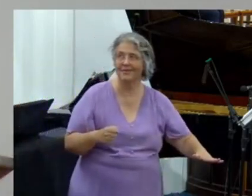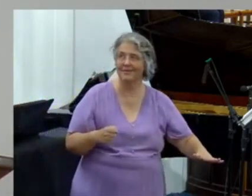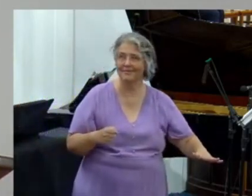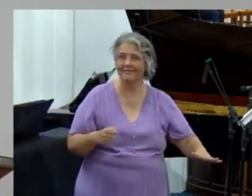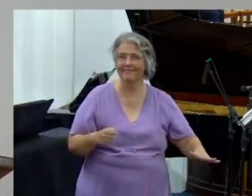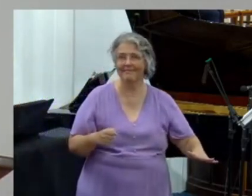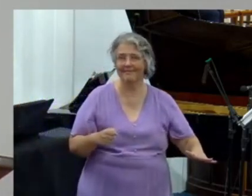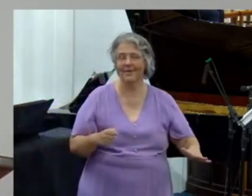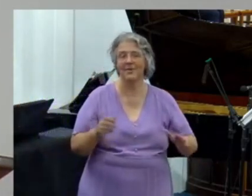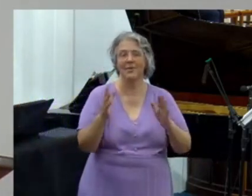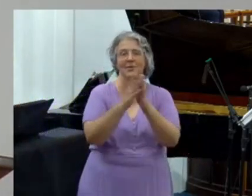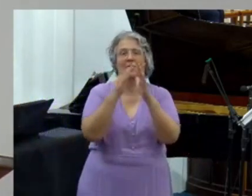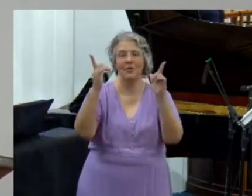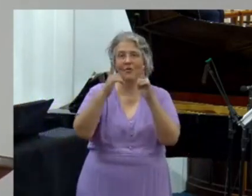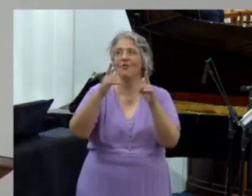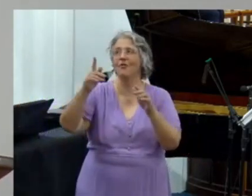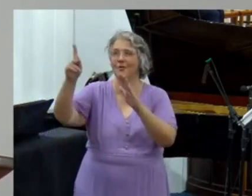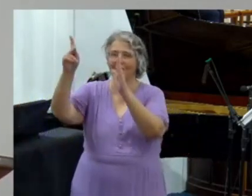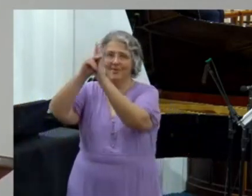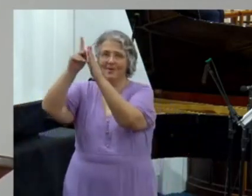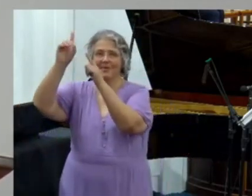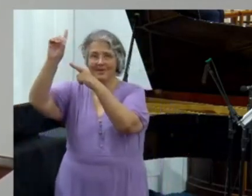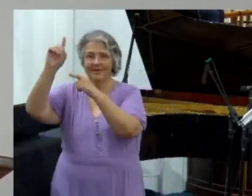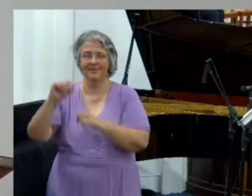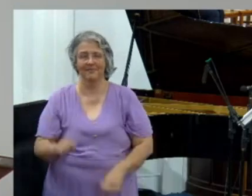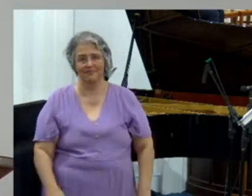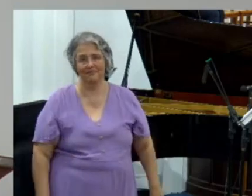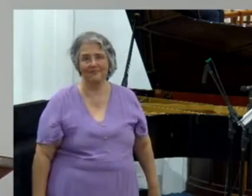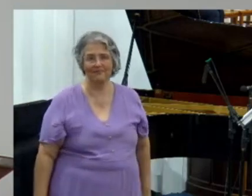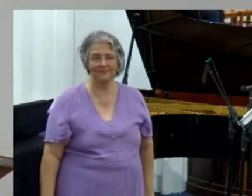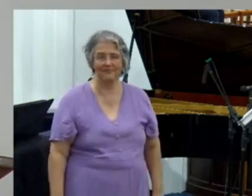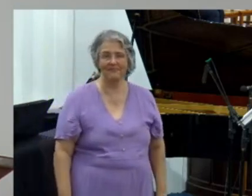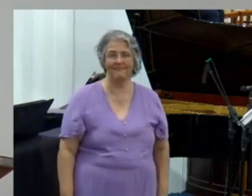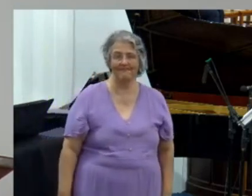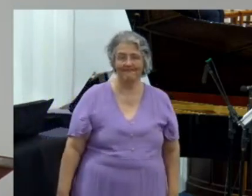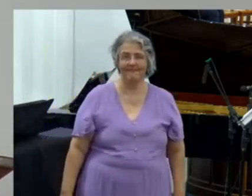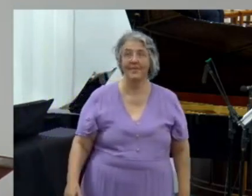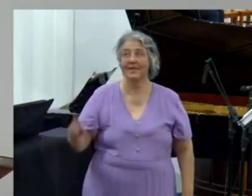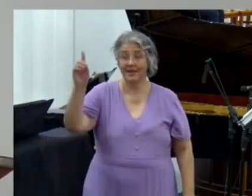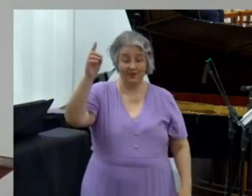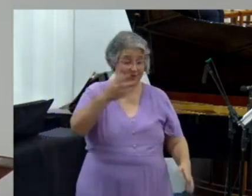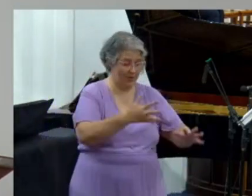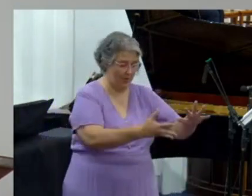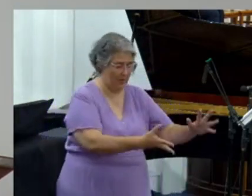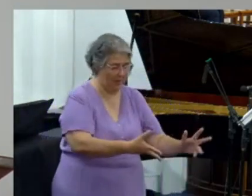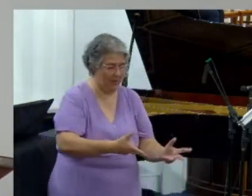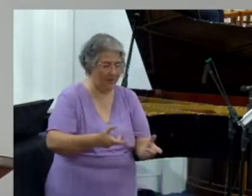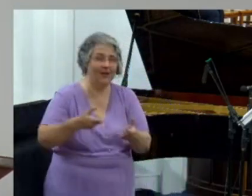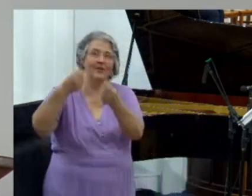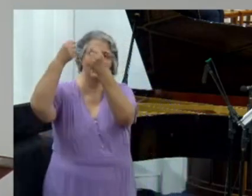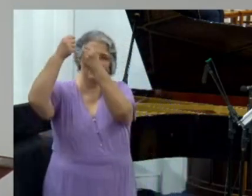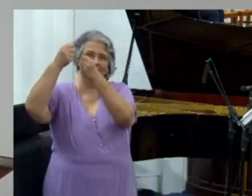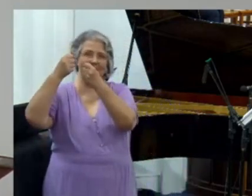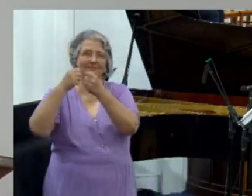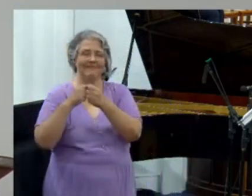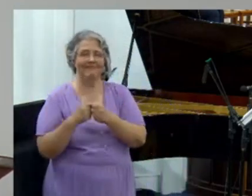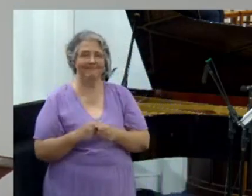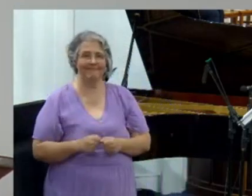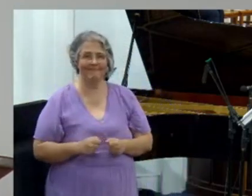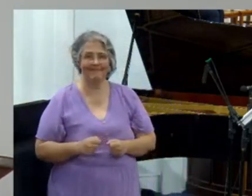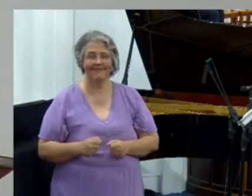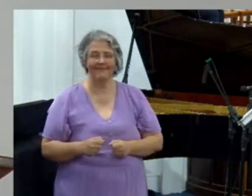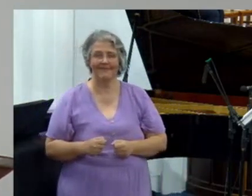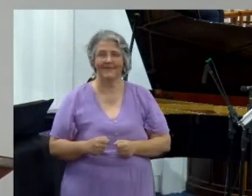louvor ao próprio Deus. Esse era o grande objetivo do templo. Ser um